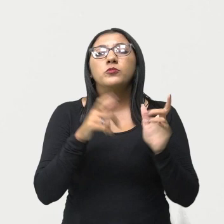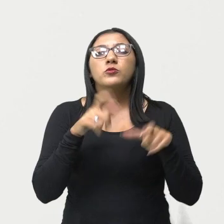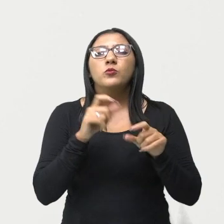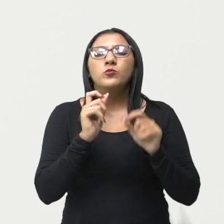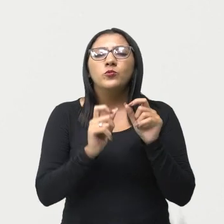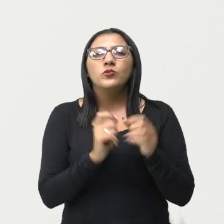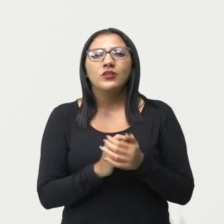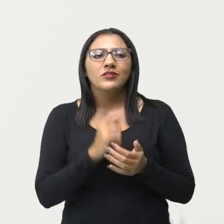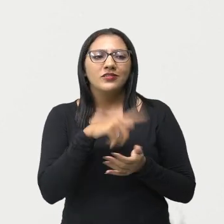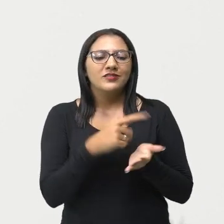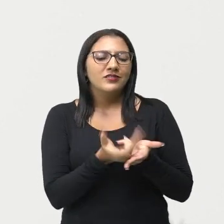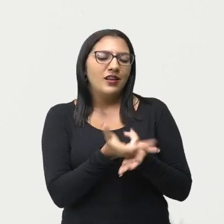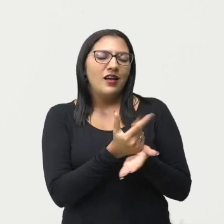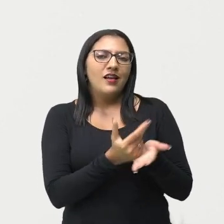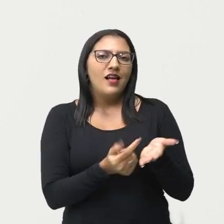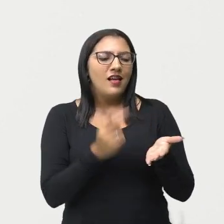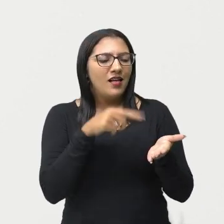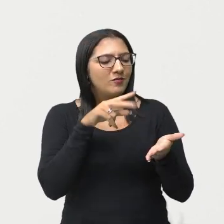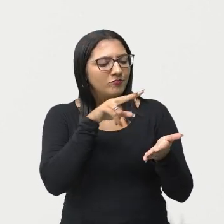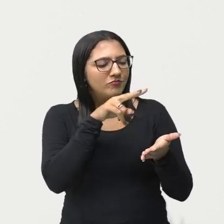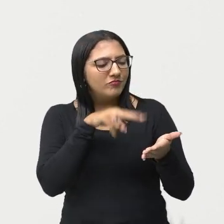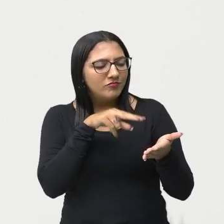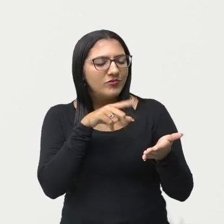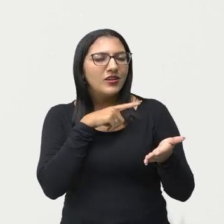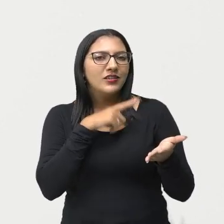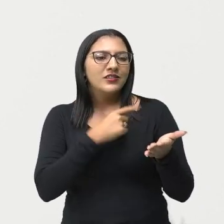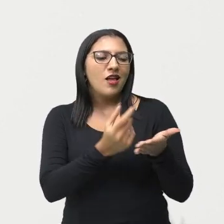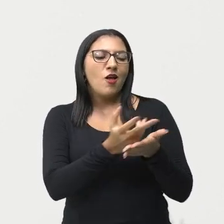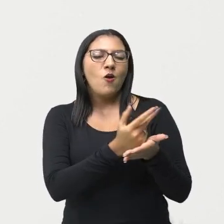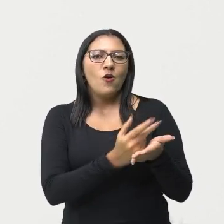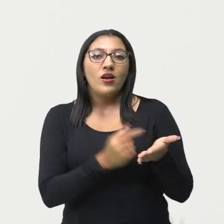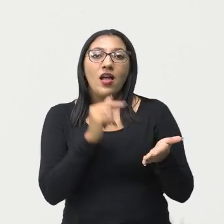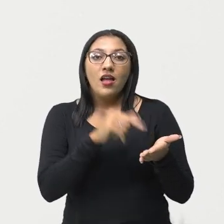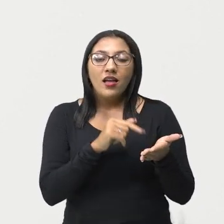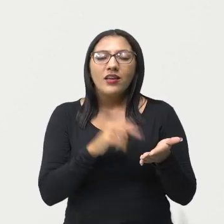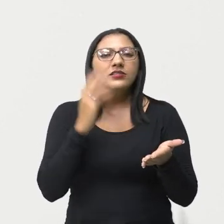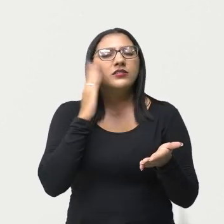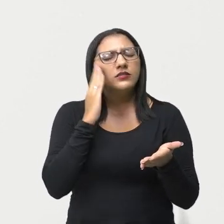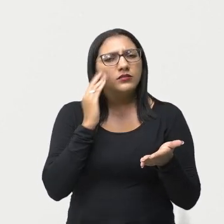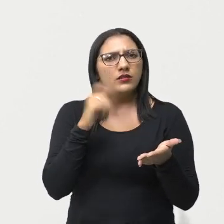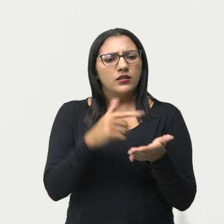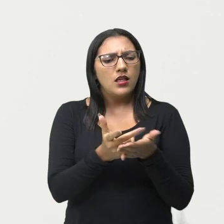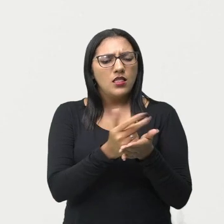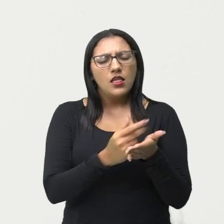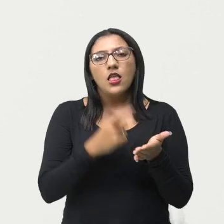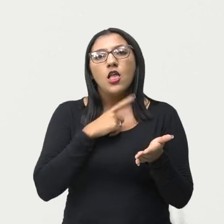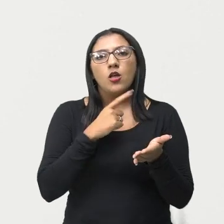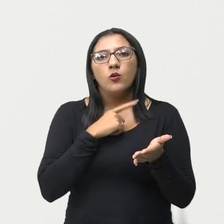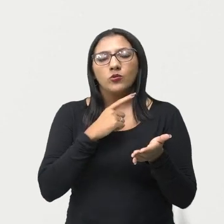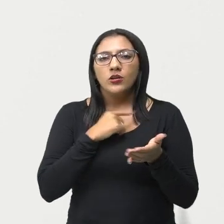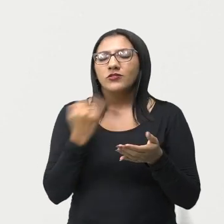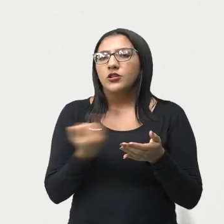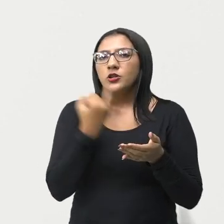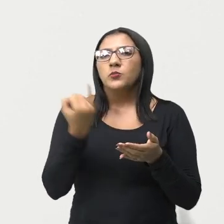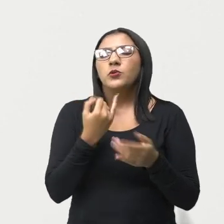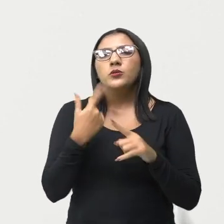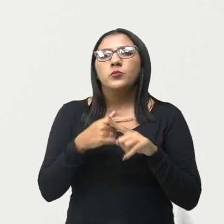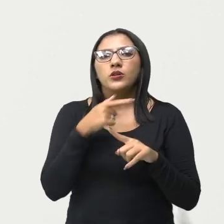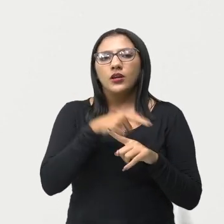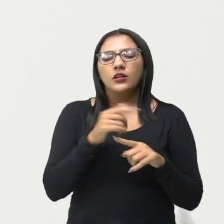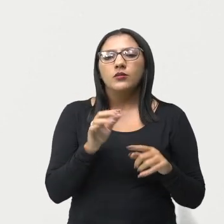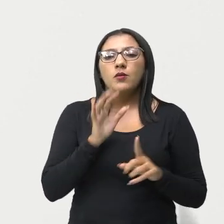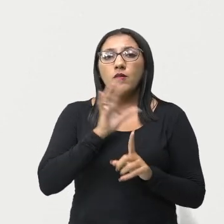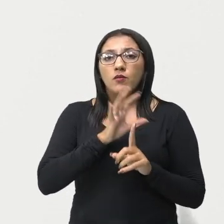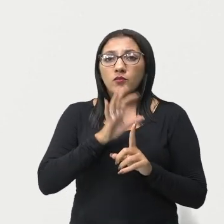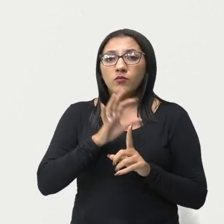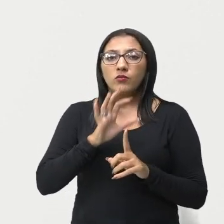fazia. Então, na informação principal, a gente sabe que o desenho ajudou ele a reencontrar a família. E o que continha esse